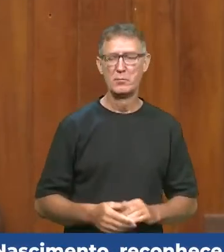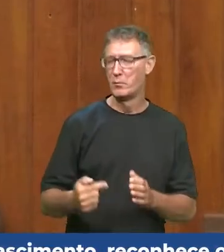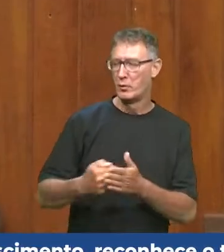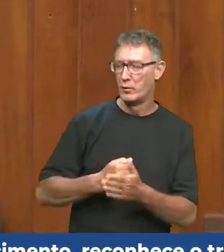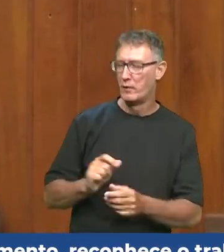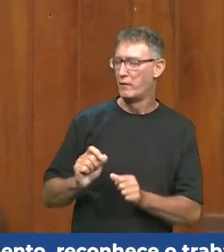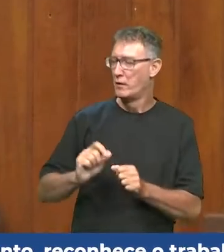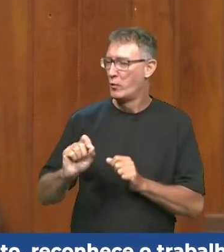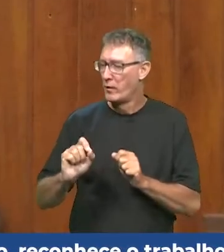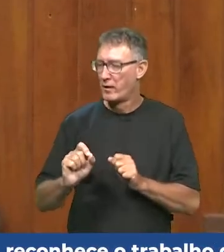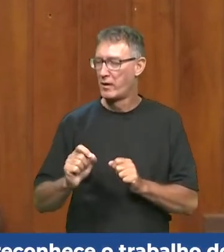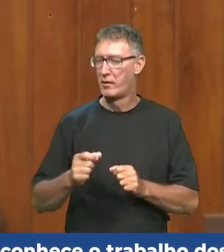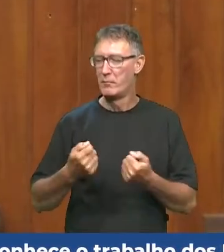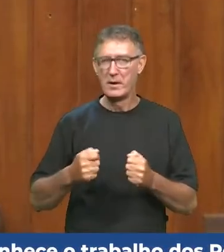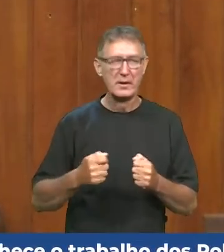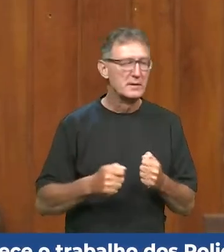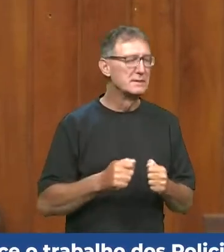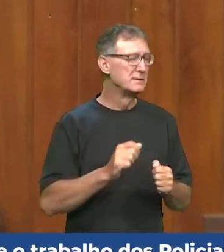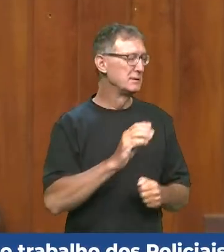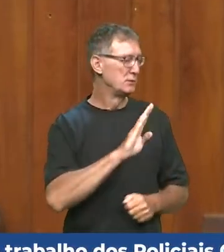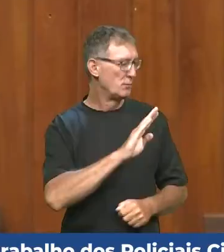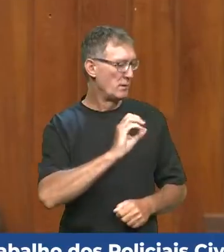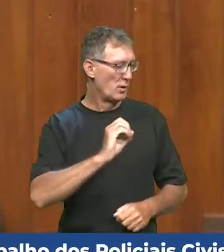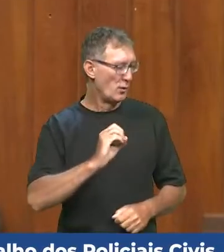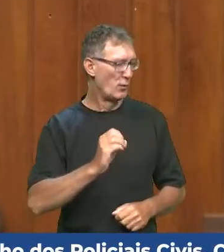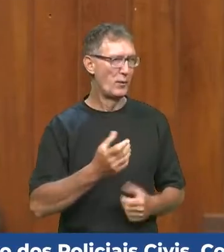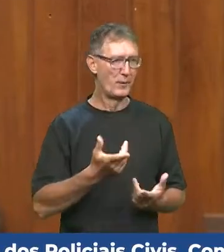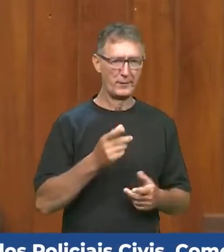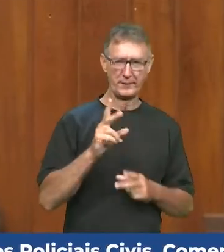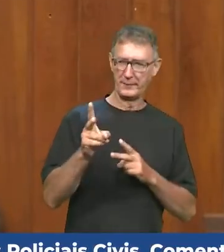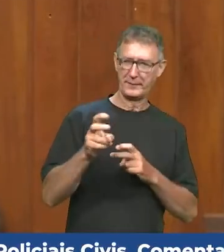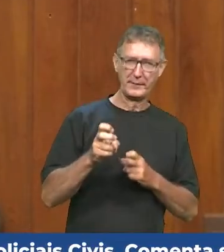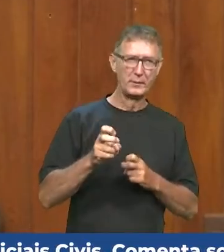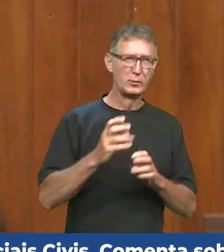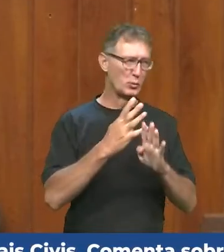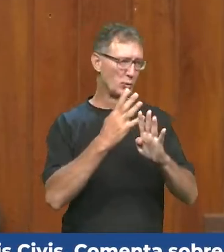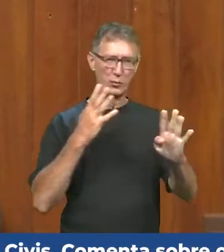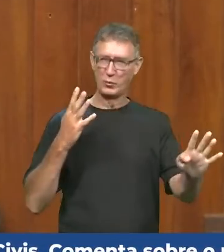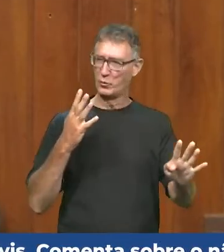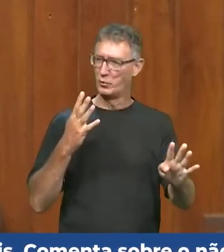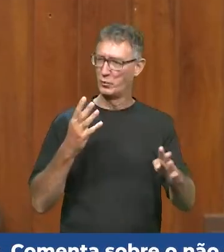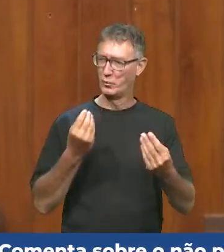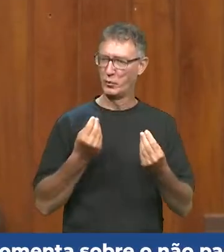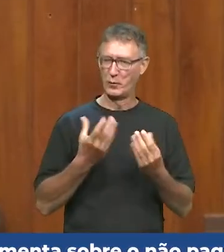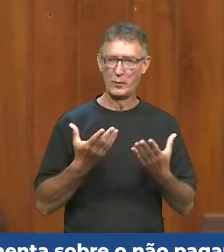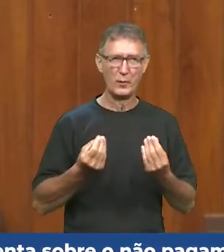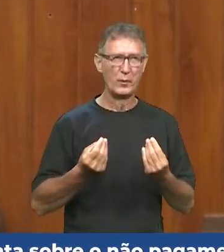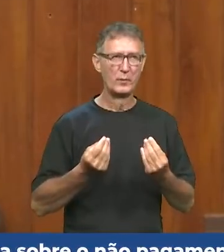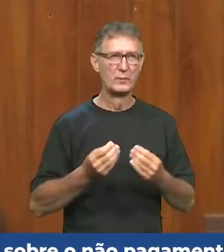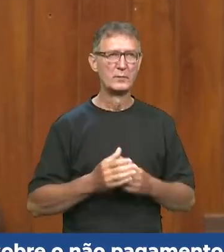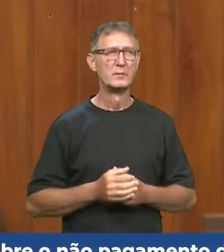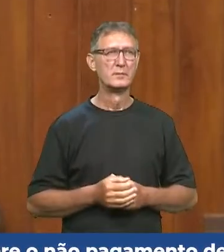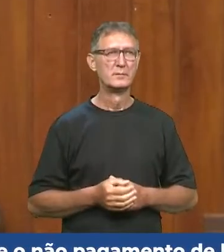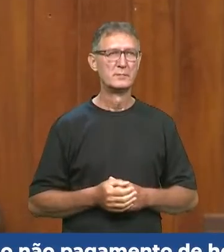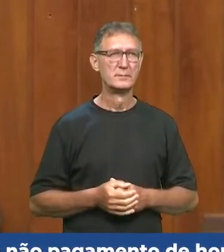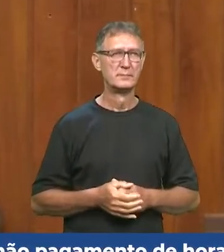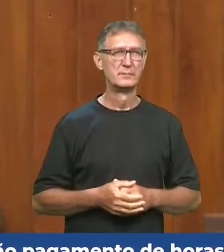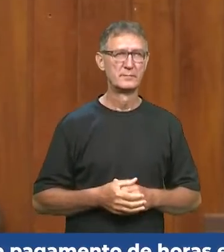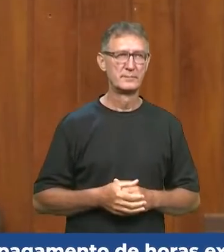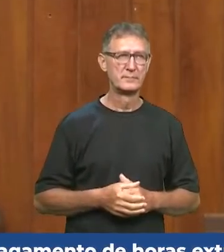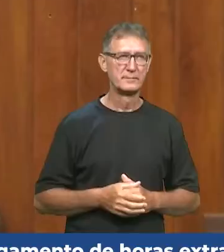eu precisava fazer um registro de um boletim, mas pelo que eu estou vendo aqui, tudo isso aqui é para vocês atenderem? Ele falou, você não viu